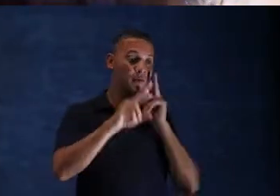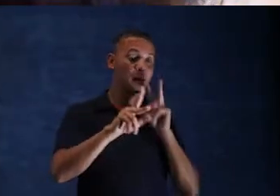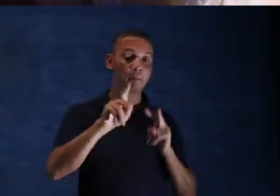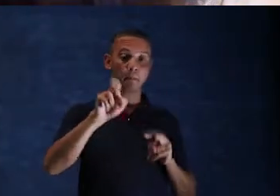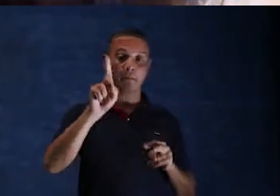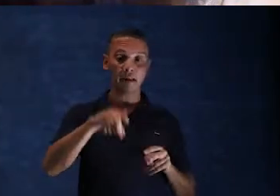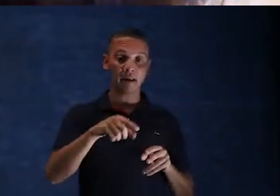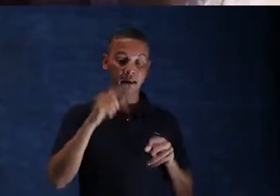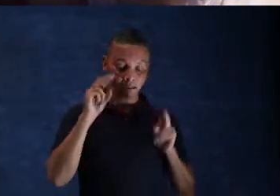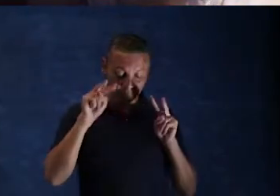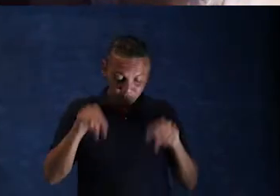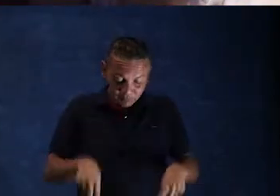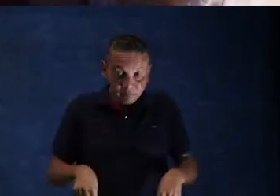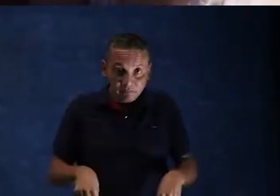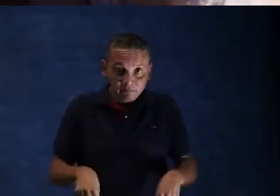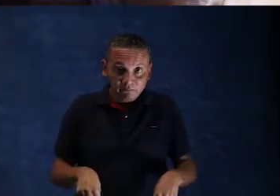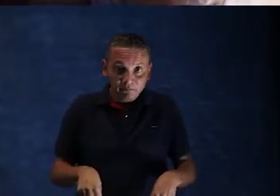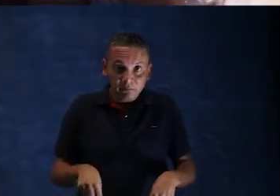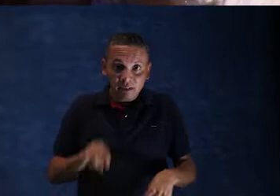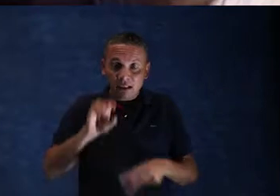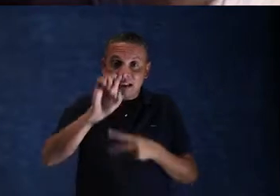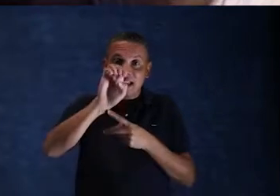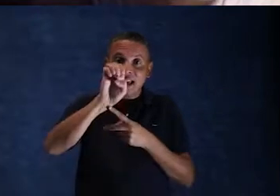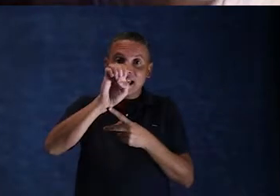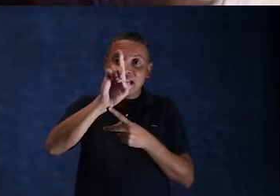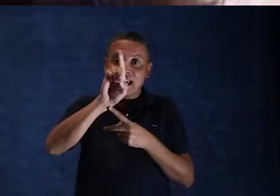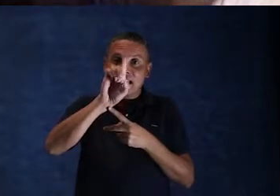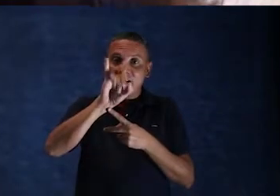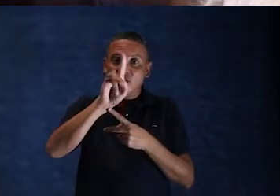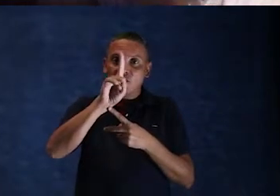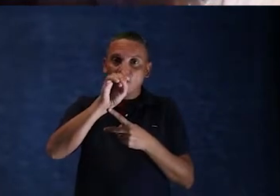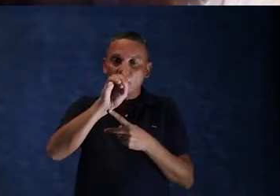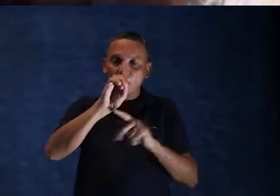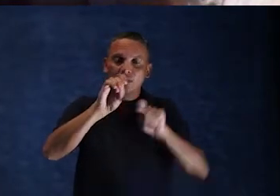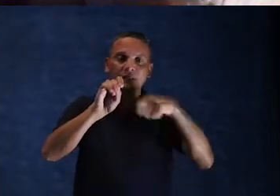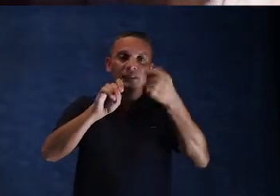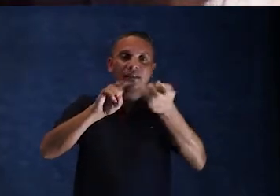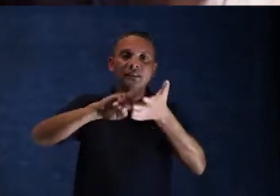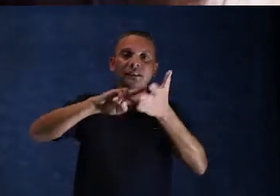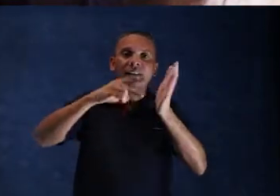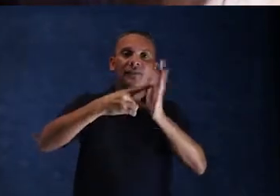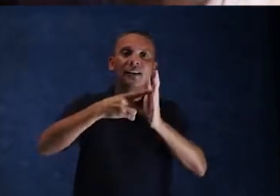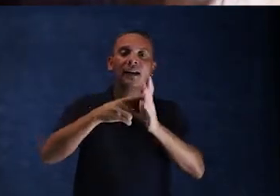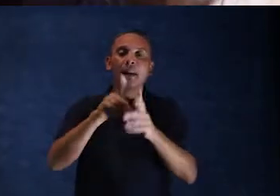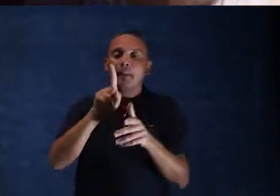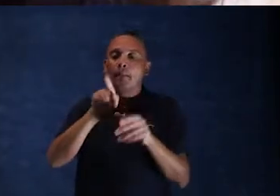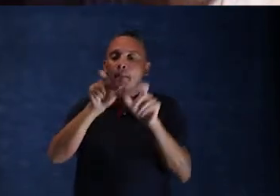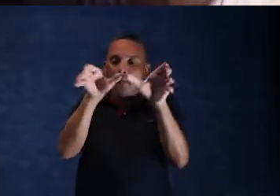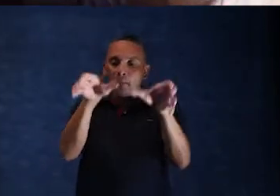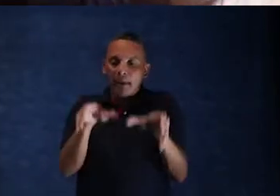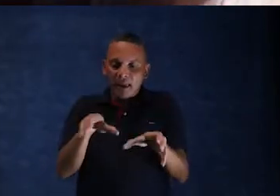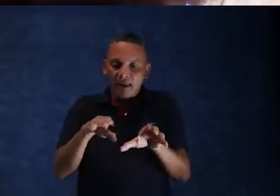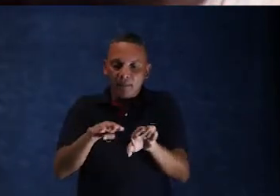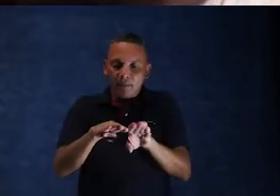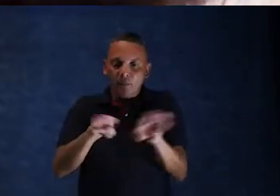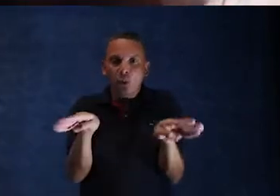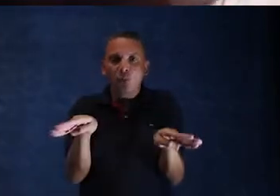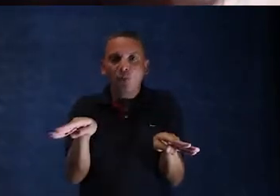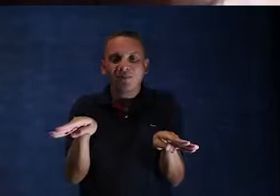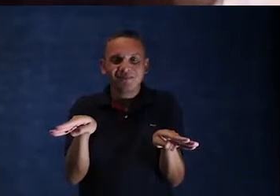pés. Édipo significa pés tortos, né? Nos pés existe a